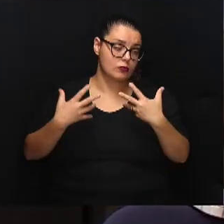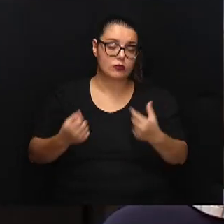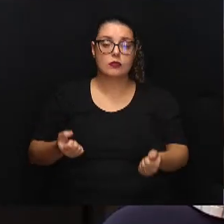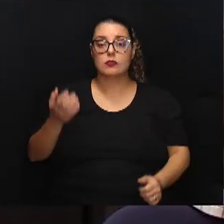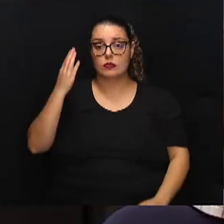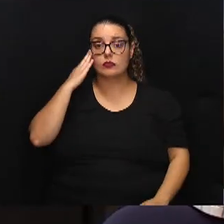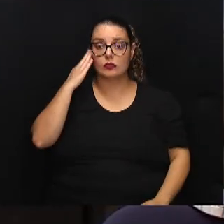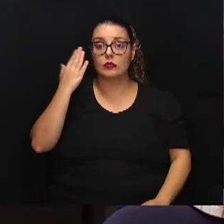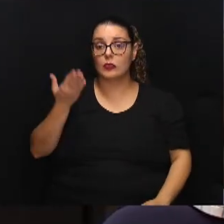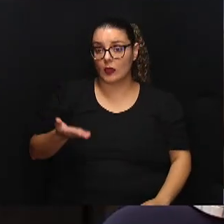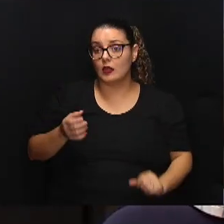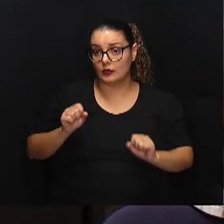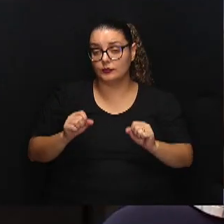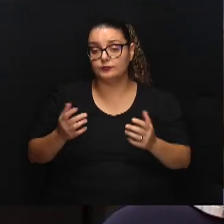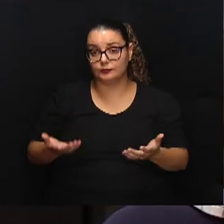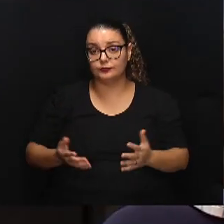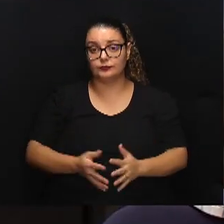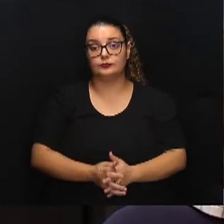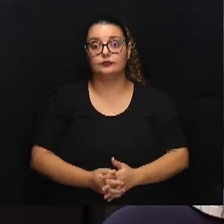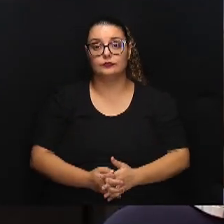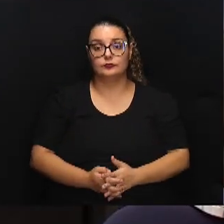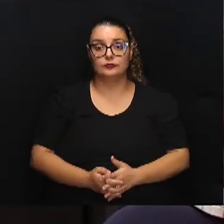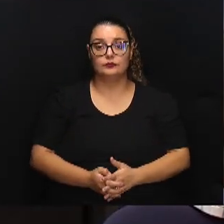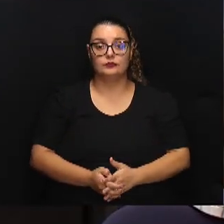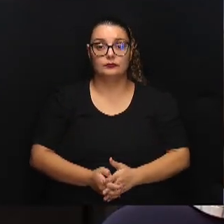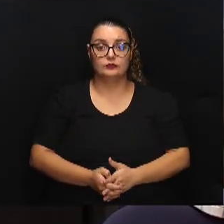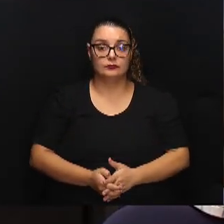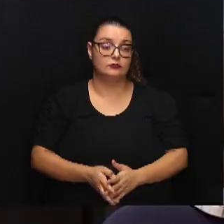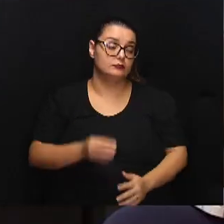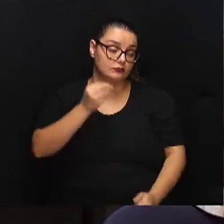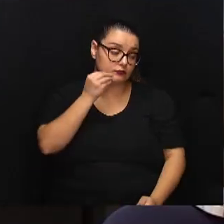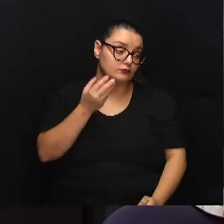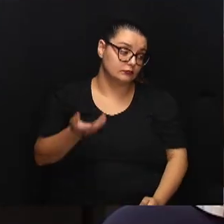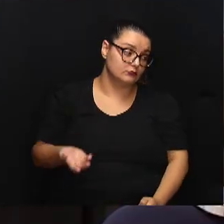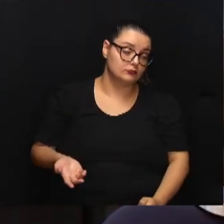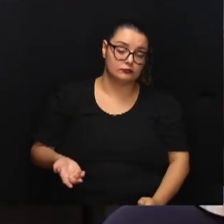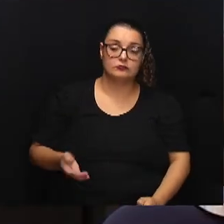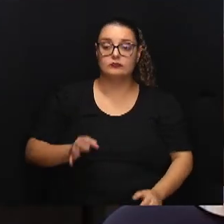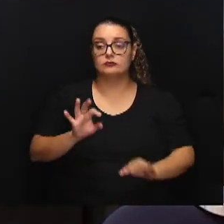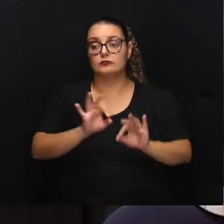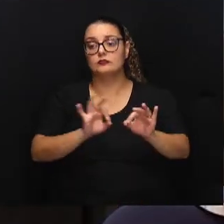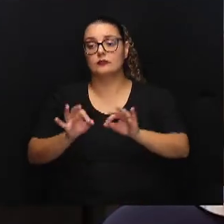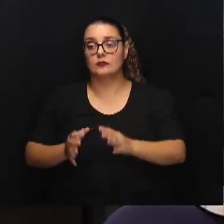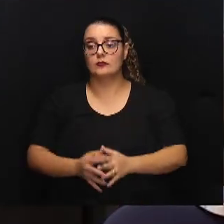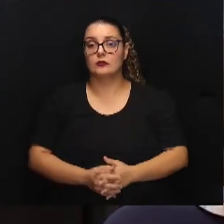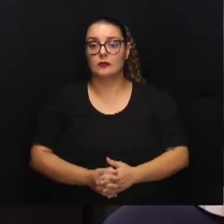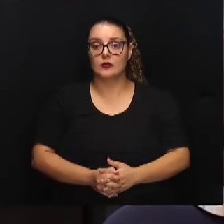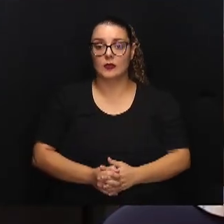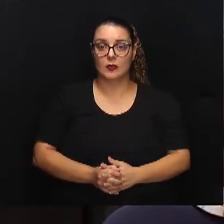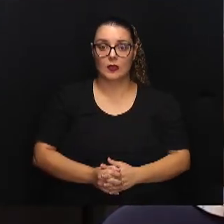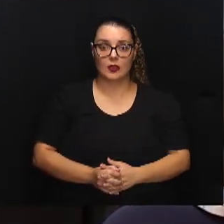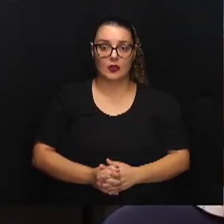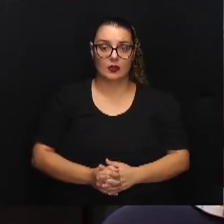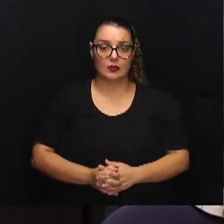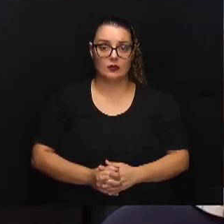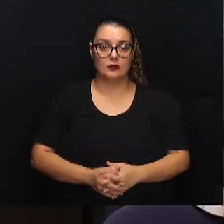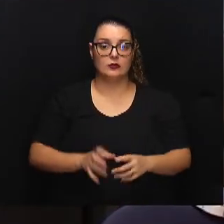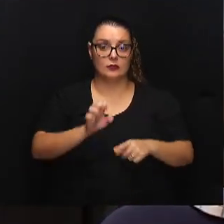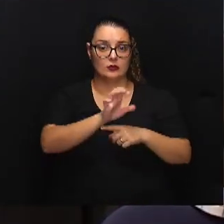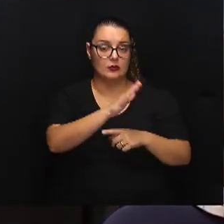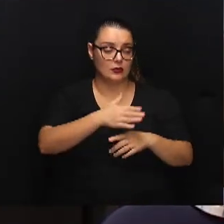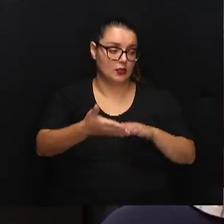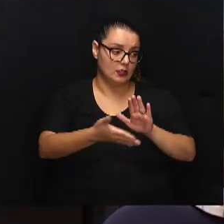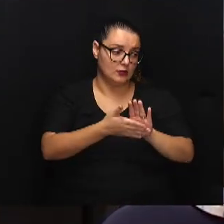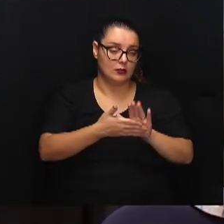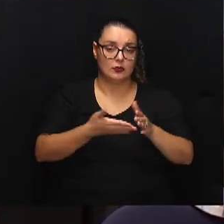entendem que isso pode ser algo que tem que ser tentado, né, e essa organização, vindo de um ente estadual,